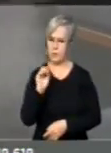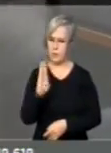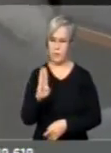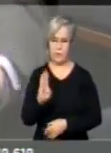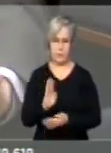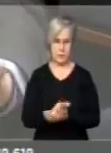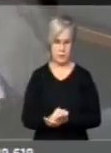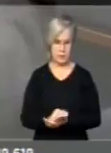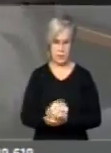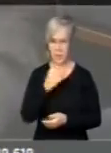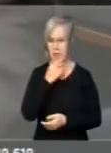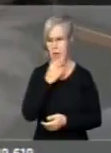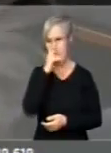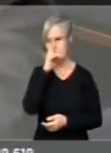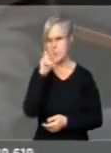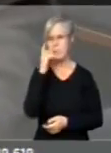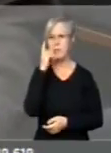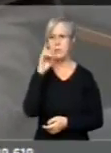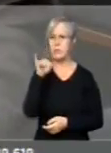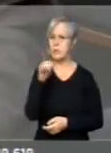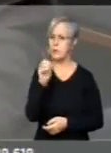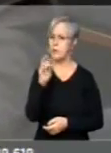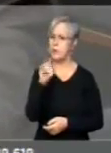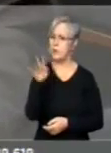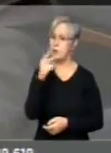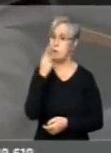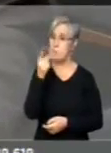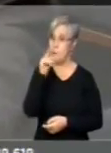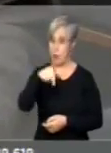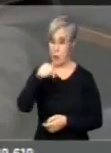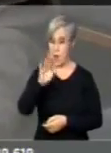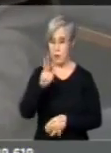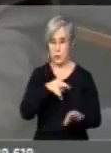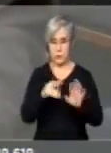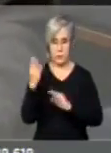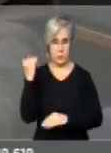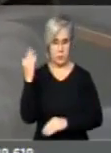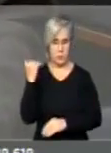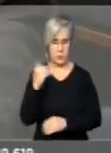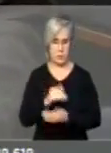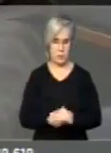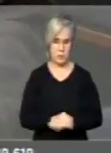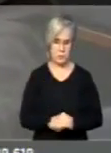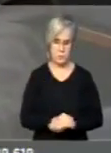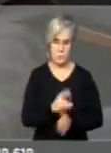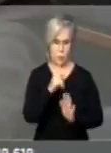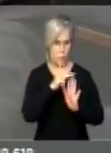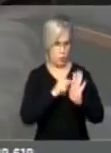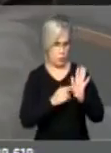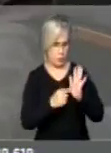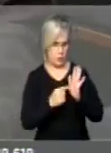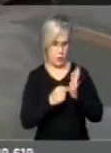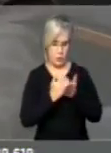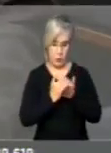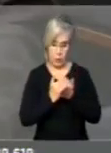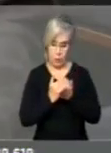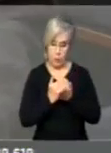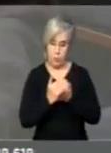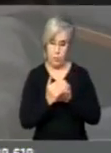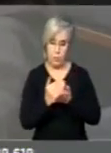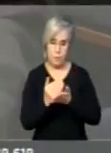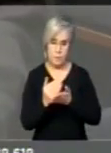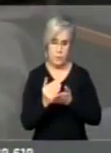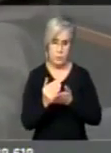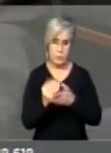nome dele, é jovem deputado. E ele disse aqui, da semana passada, o projeto é o ponto de partida, mas